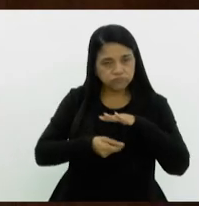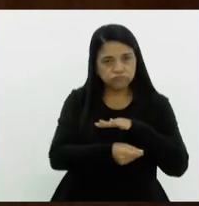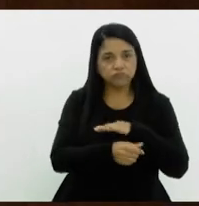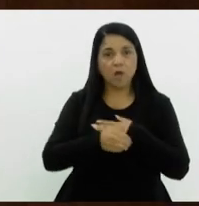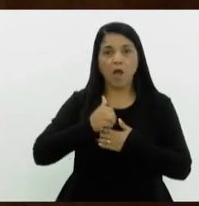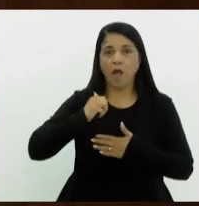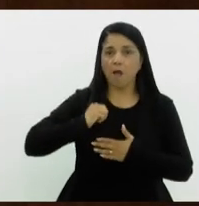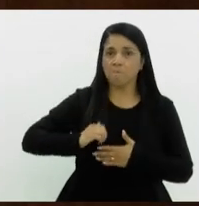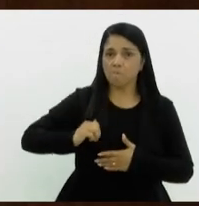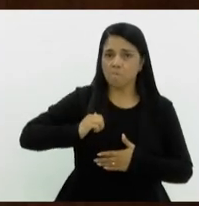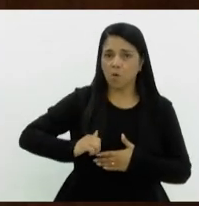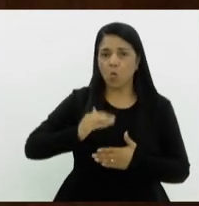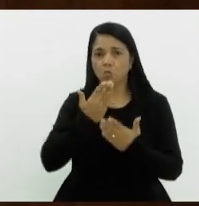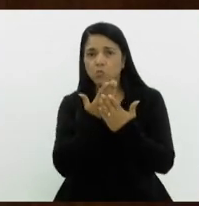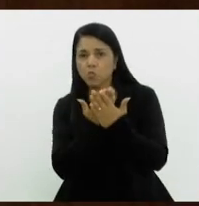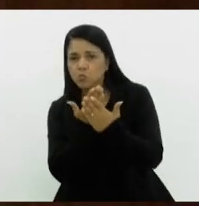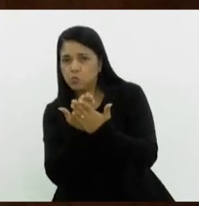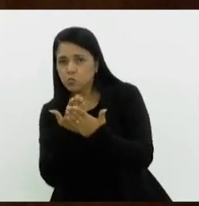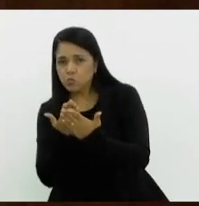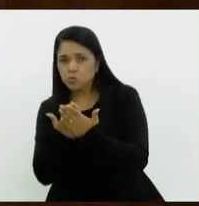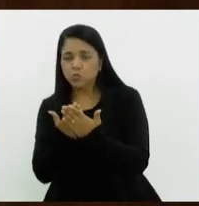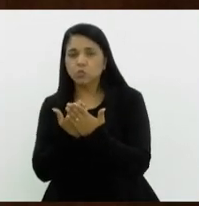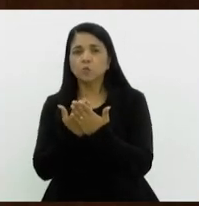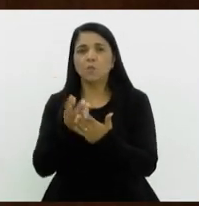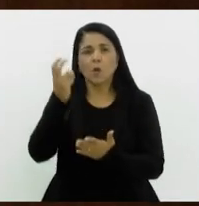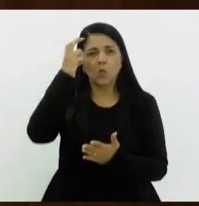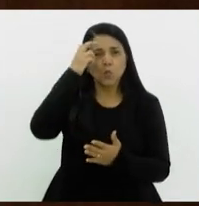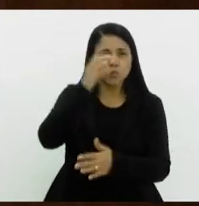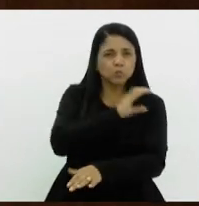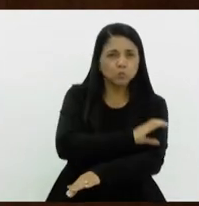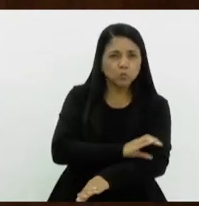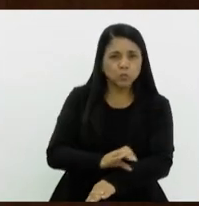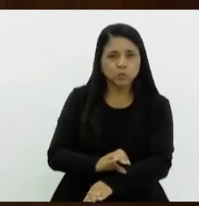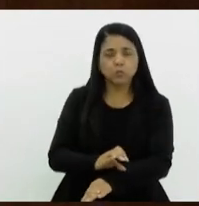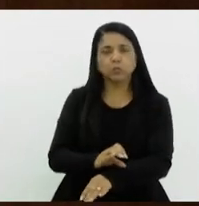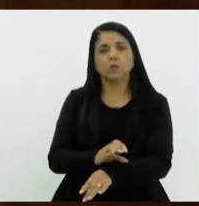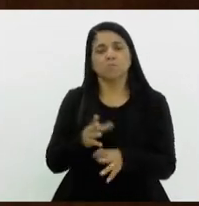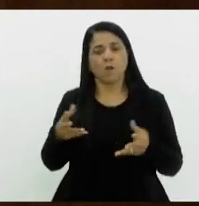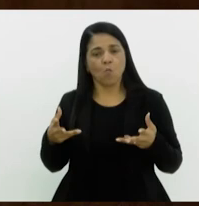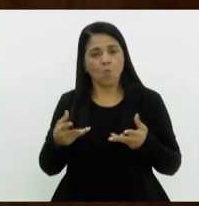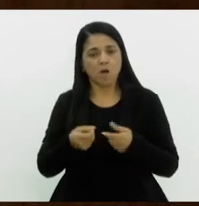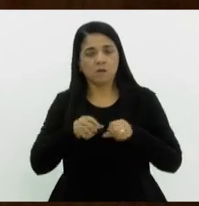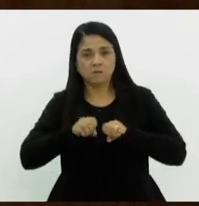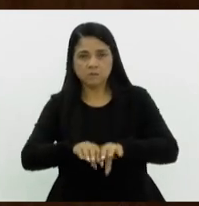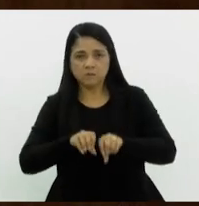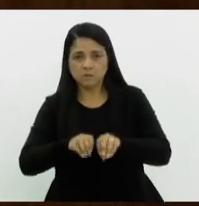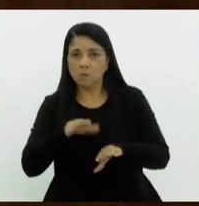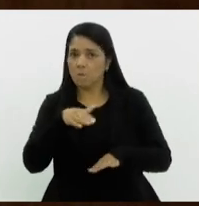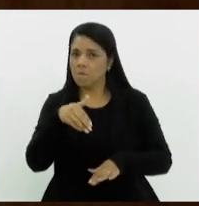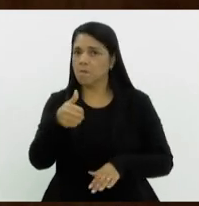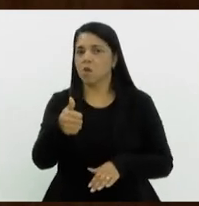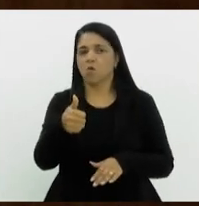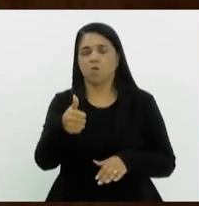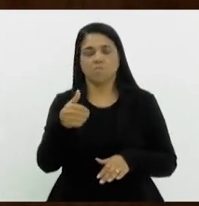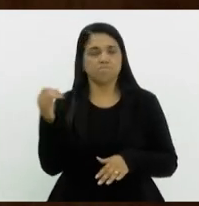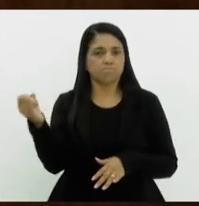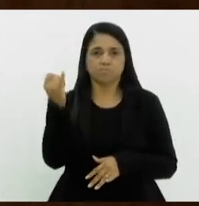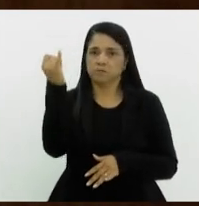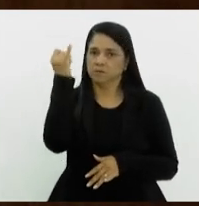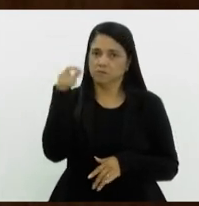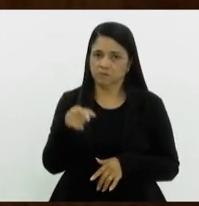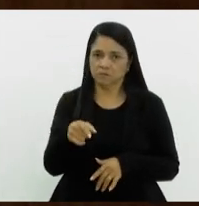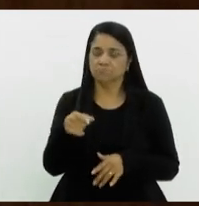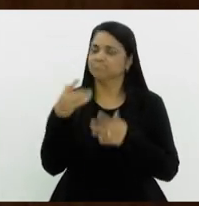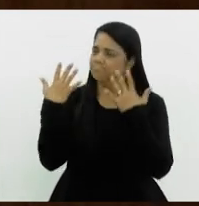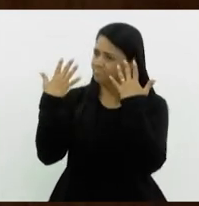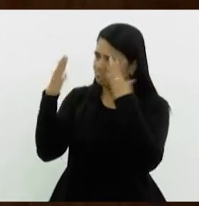de estudo para a cultura, para até mesmo ter uma qualidade de ensino melhor. E eu lhe